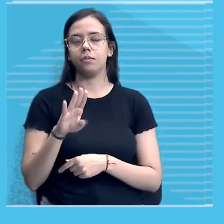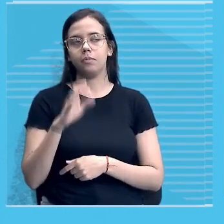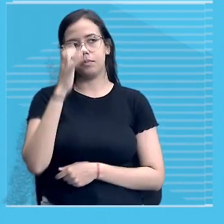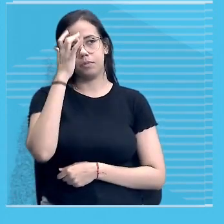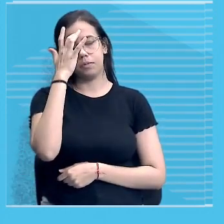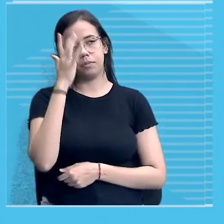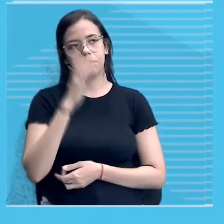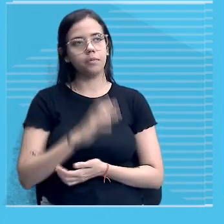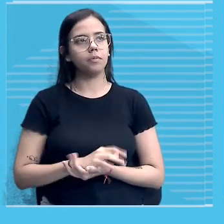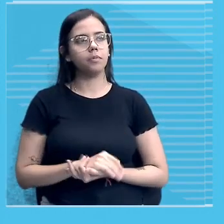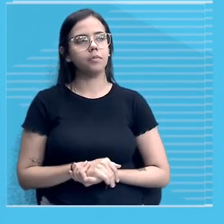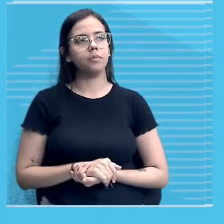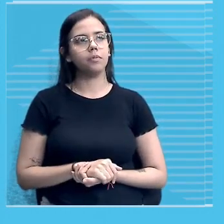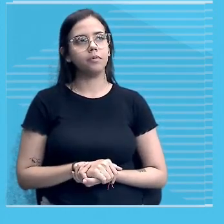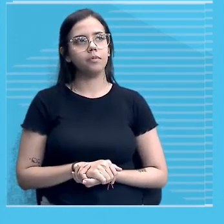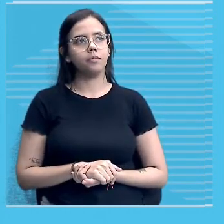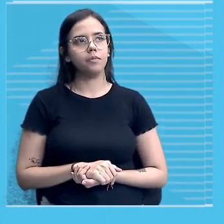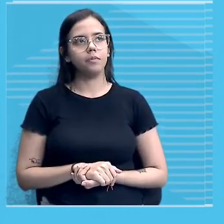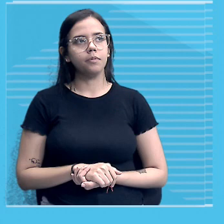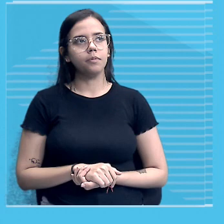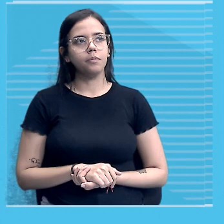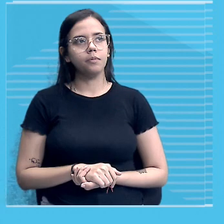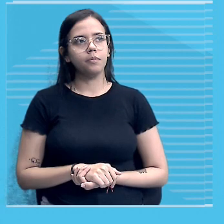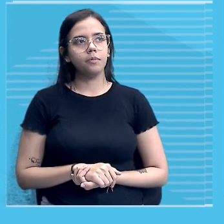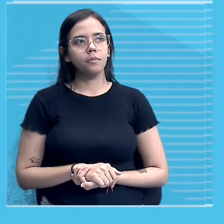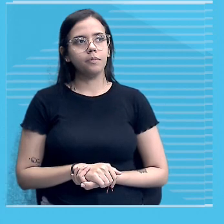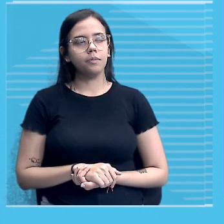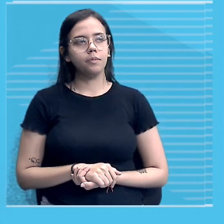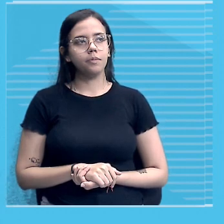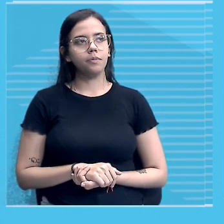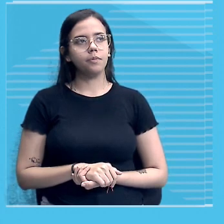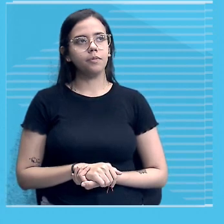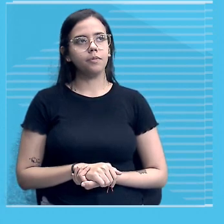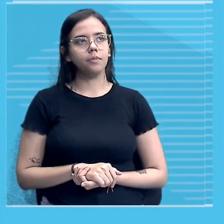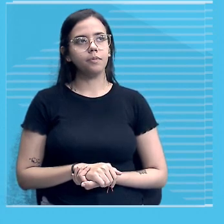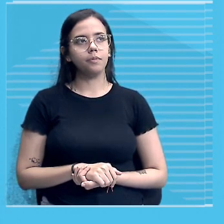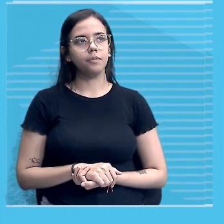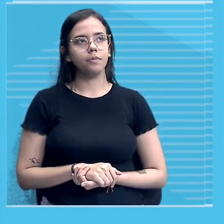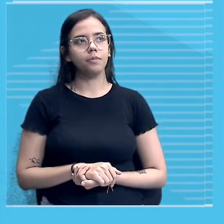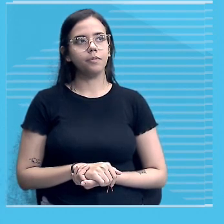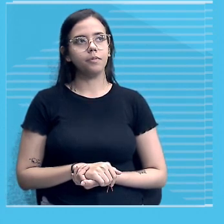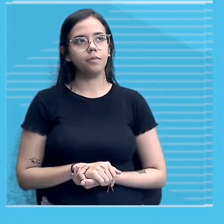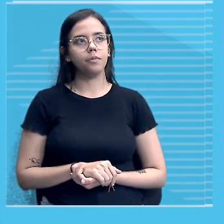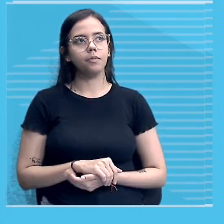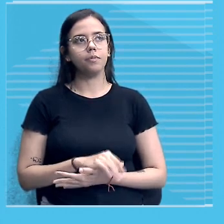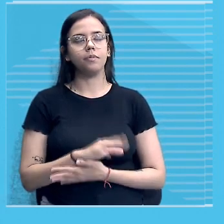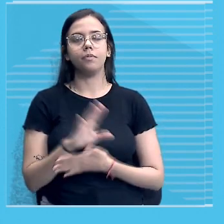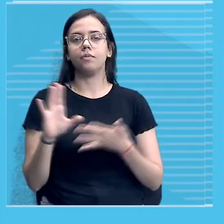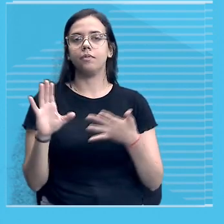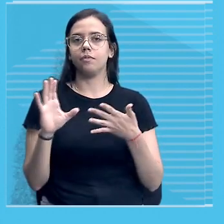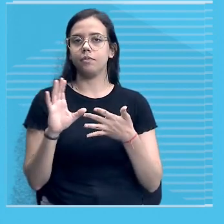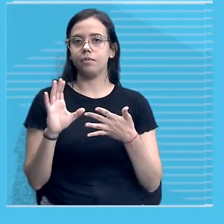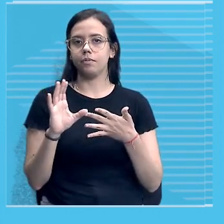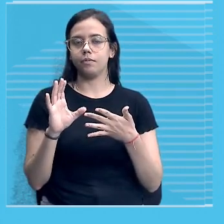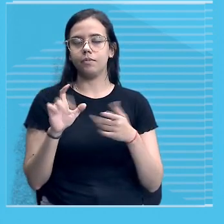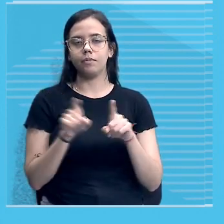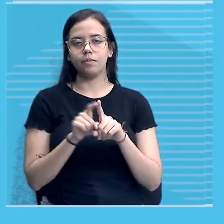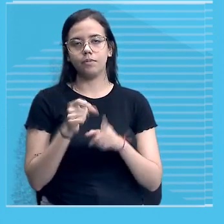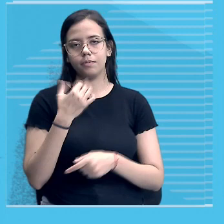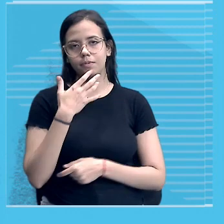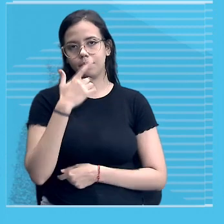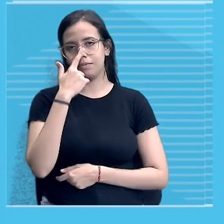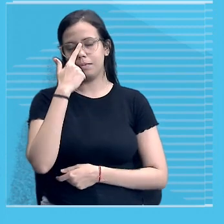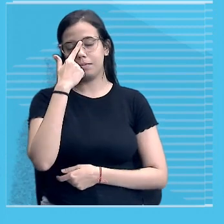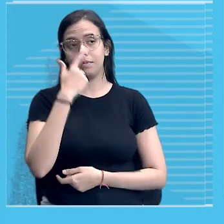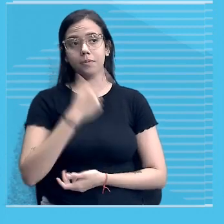né show de bola Nossa resolução aí ó letras e olha aí agora é só que é boa também